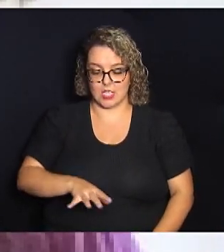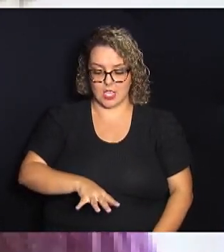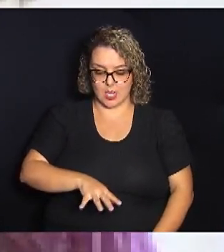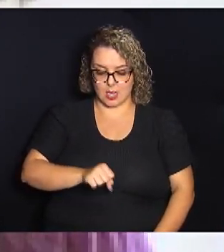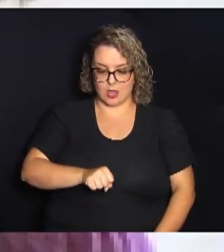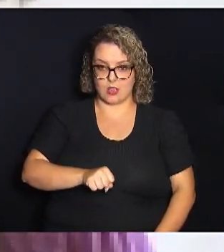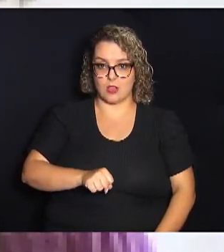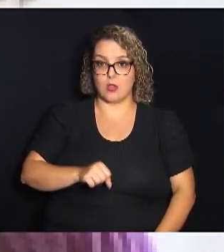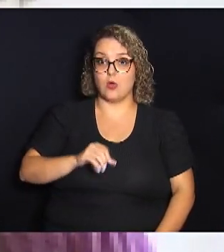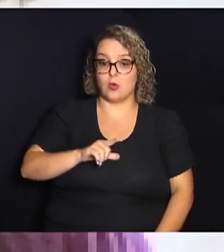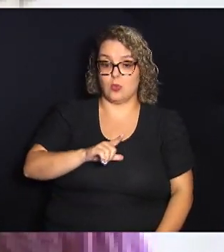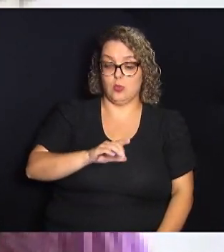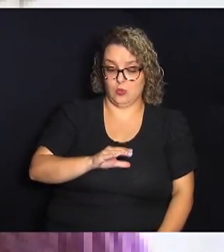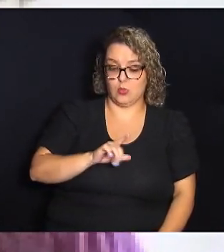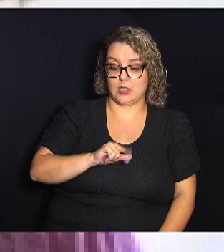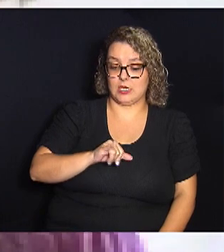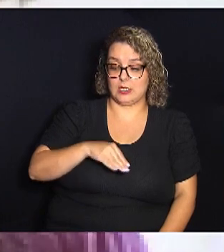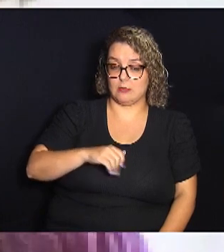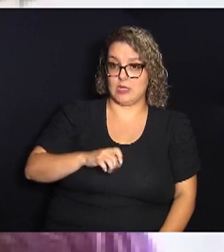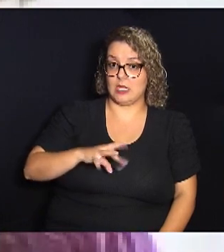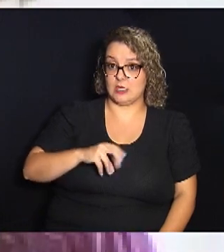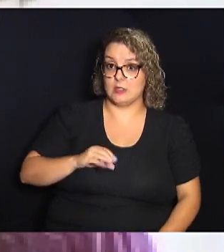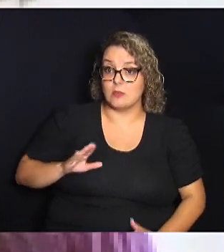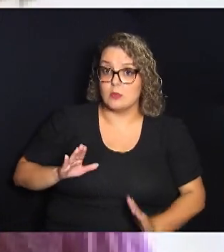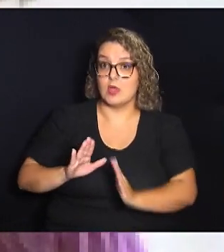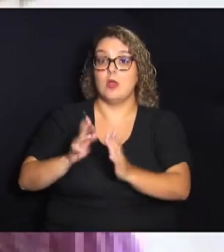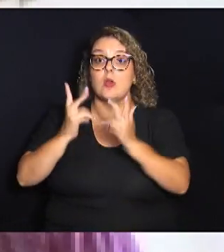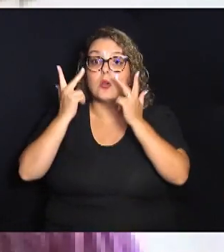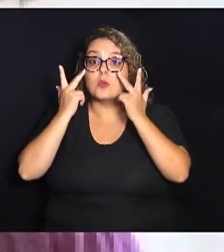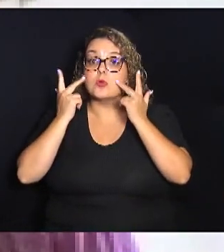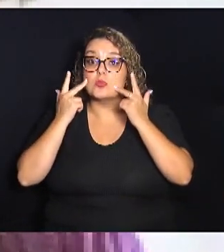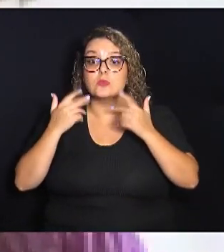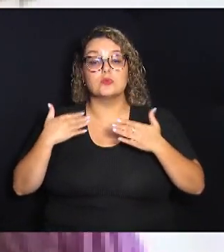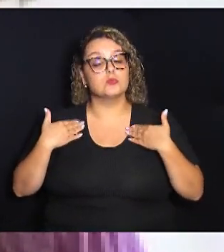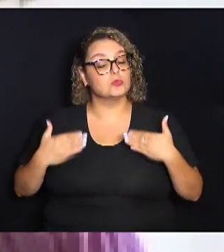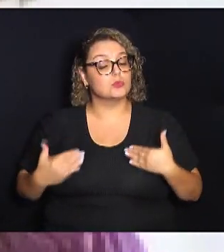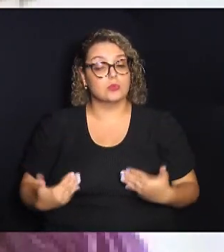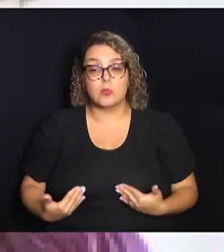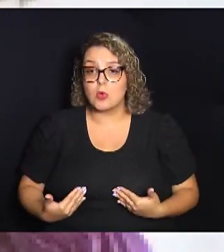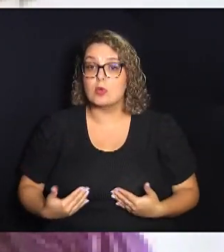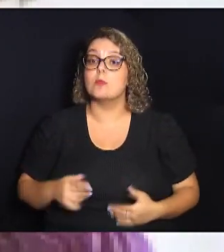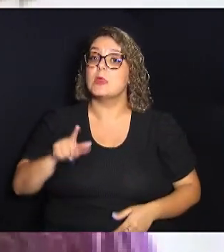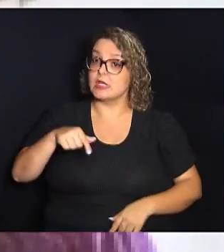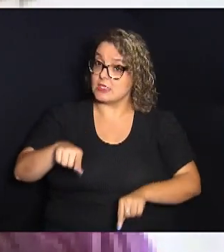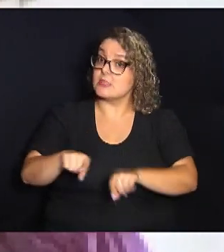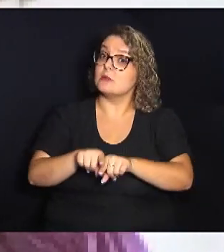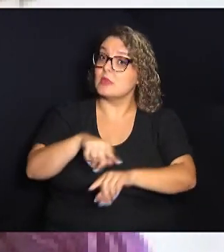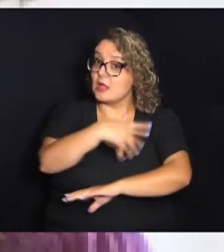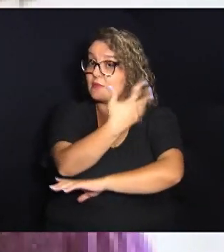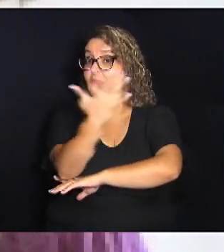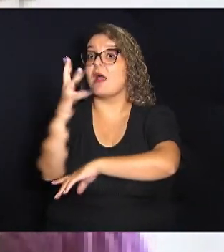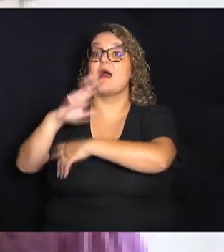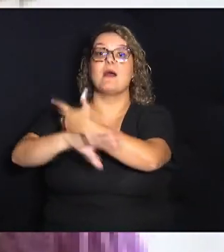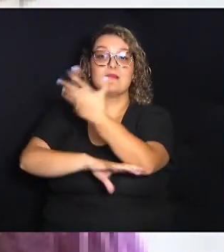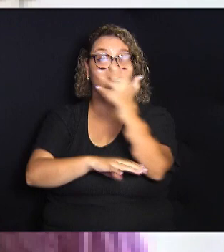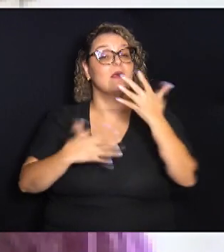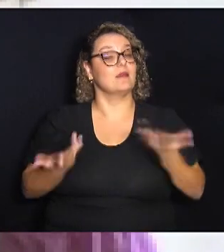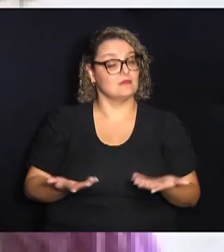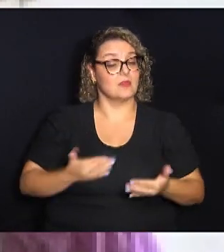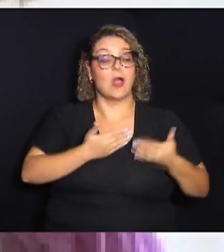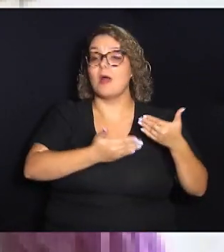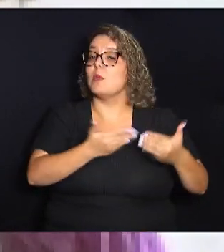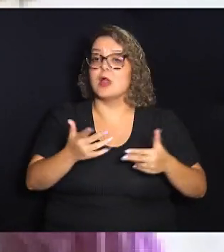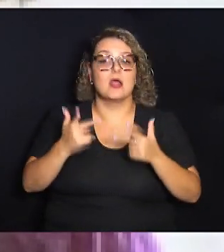o climatério, devem ser encarados como um processo natural do nosso corpo e da natureza mesmo, né? Por ser um processo da